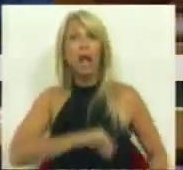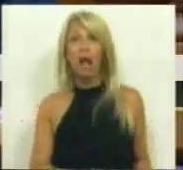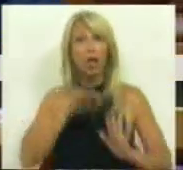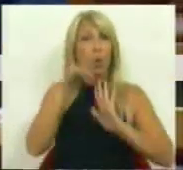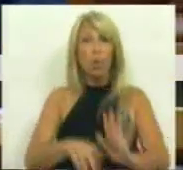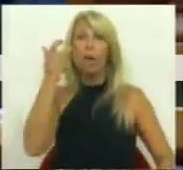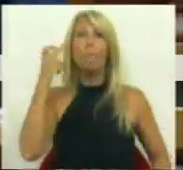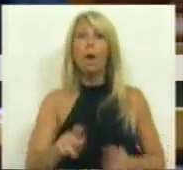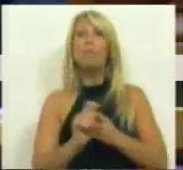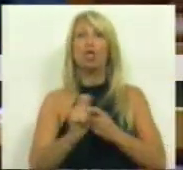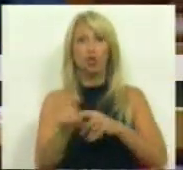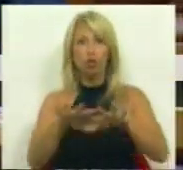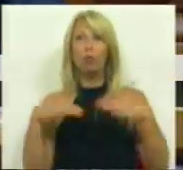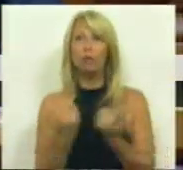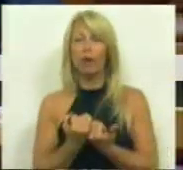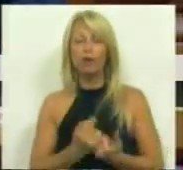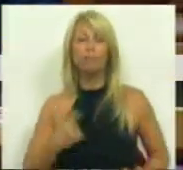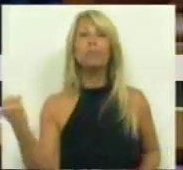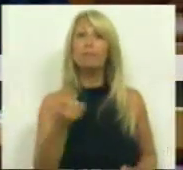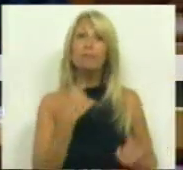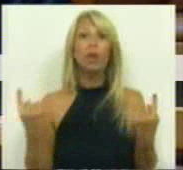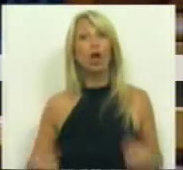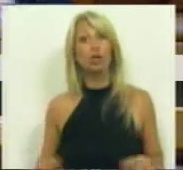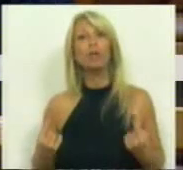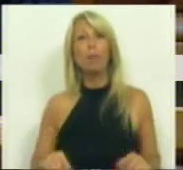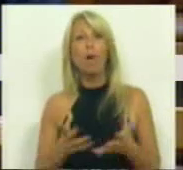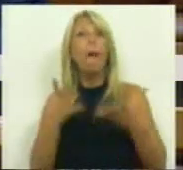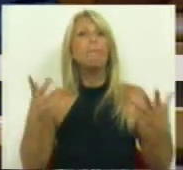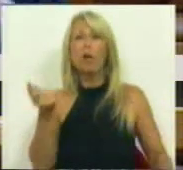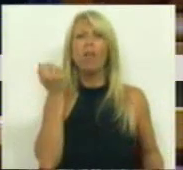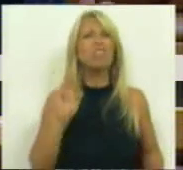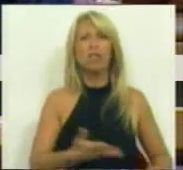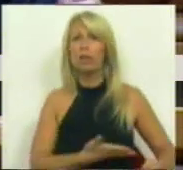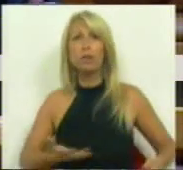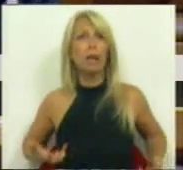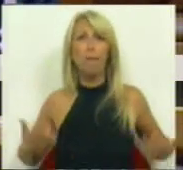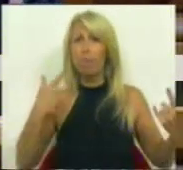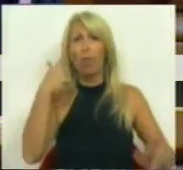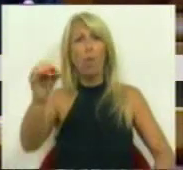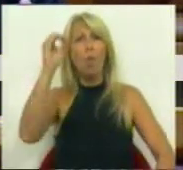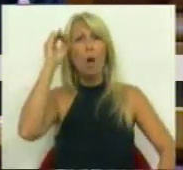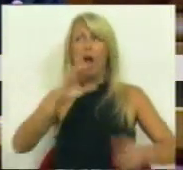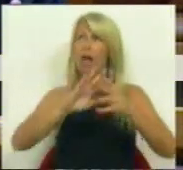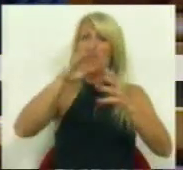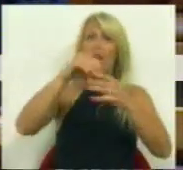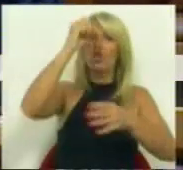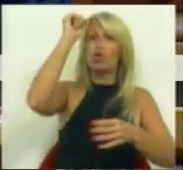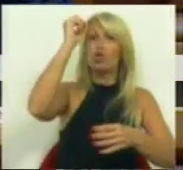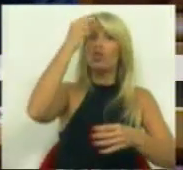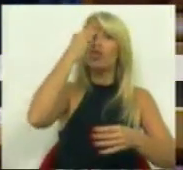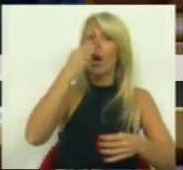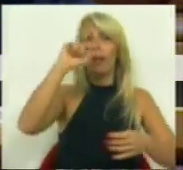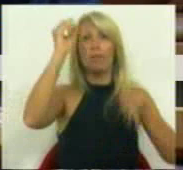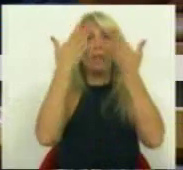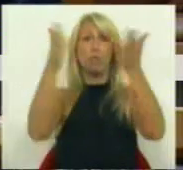e de prestações sociais. Nós temos a maior taxa de desemprego de sempre da história da democracia. Nós